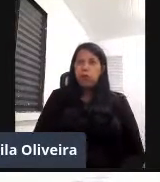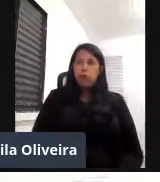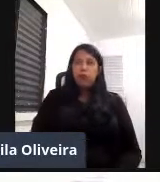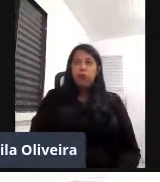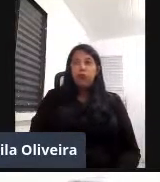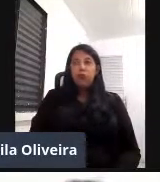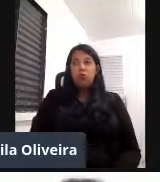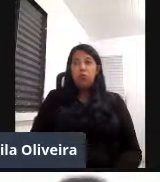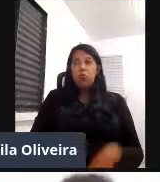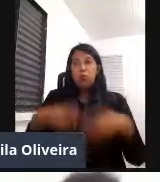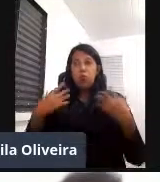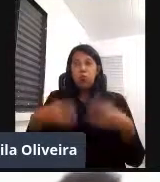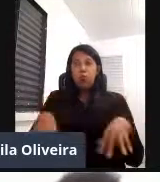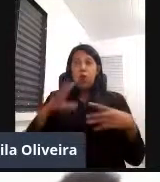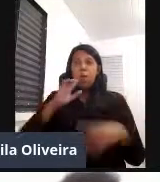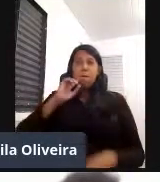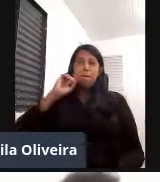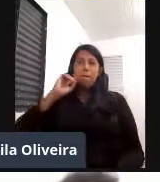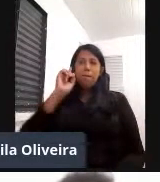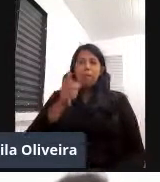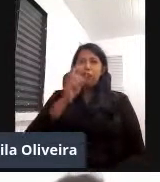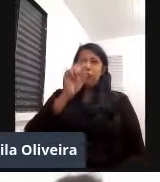ele trouxe